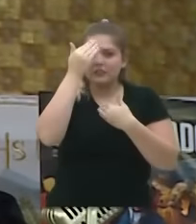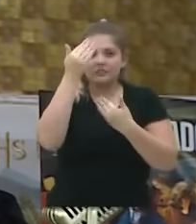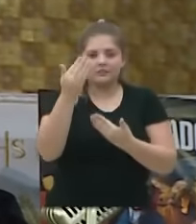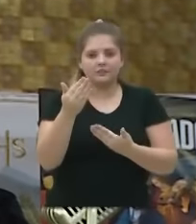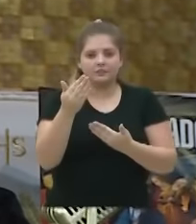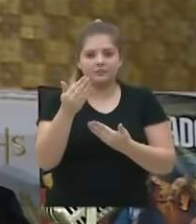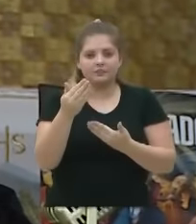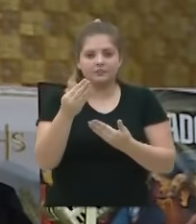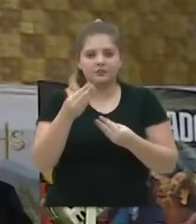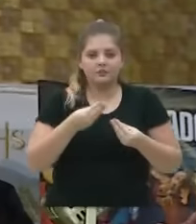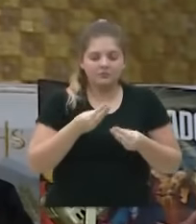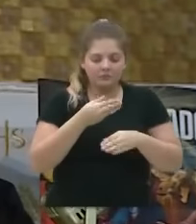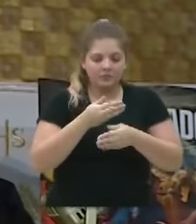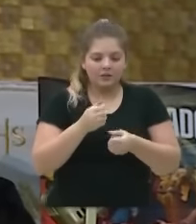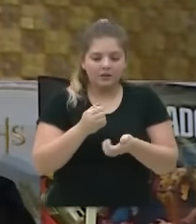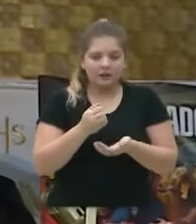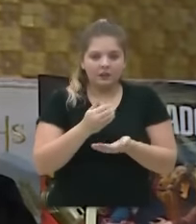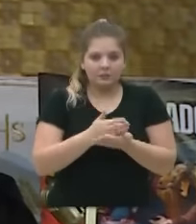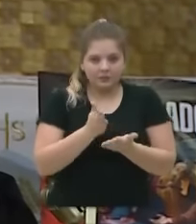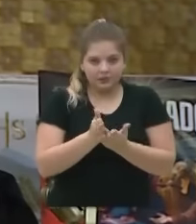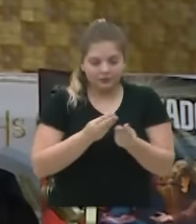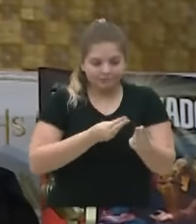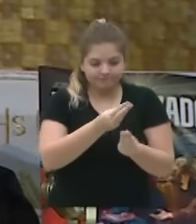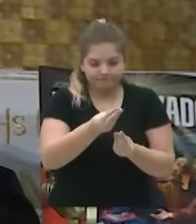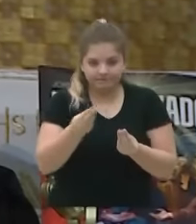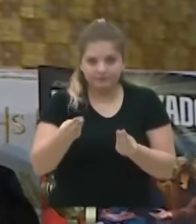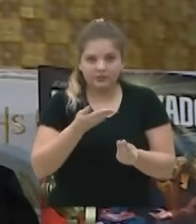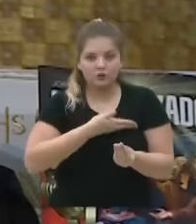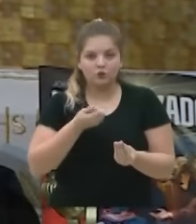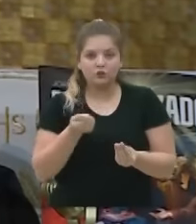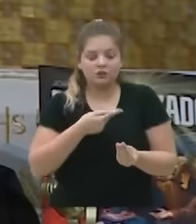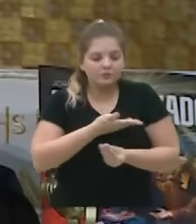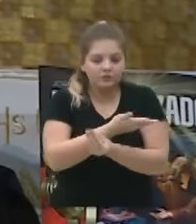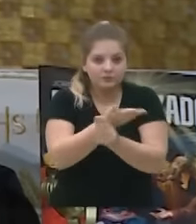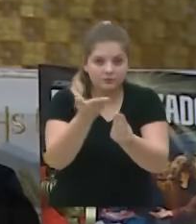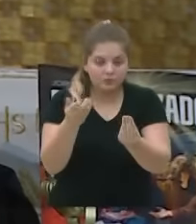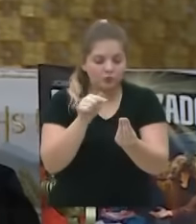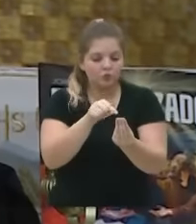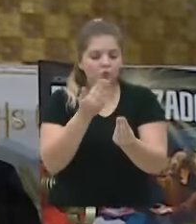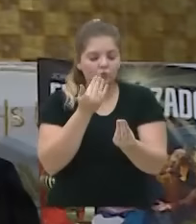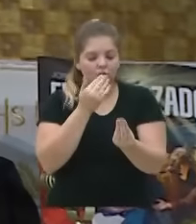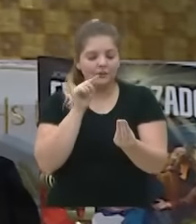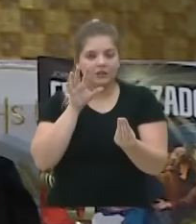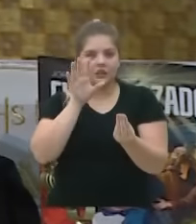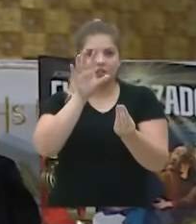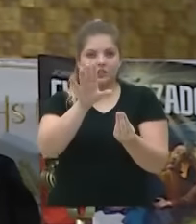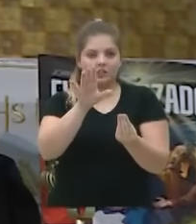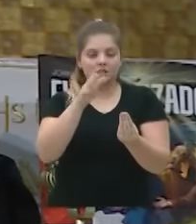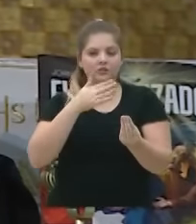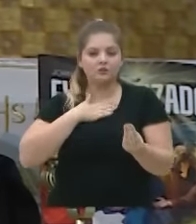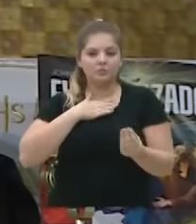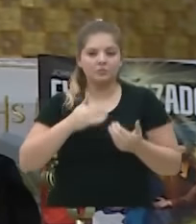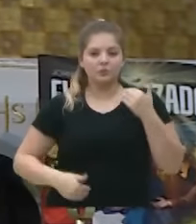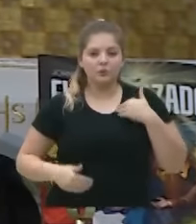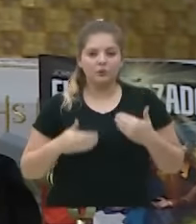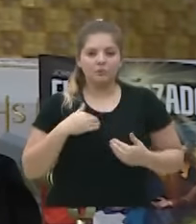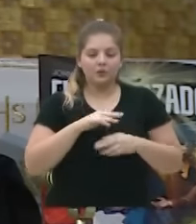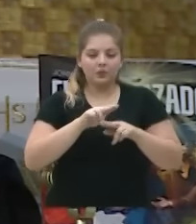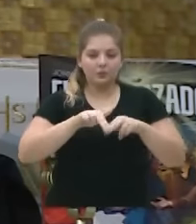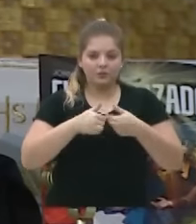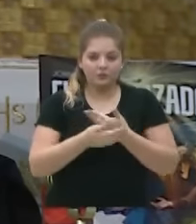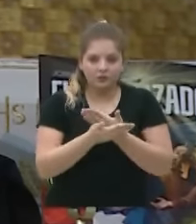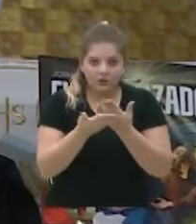de ação de graças, partiu e deu a seus discípulos, dizendo: Tomai todos e comei, isto é o meu corpo